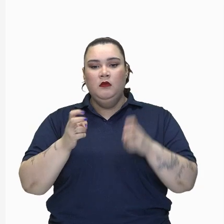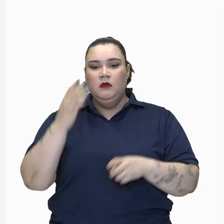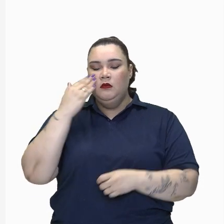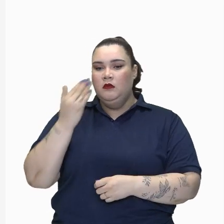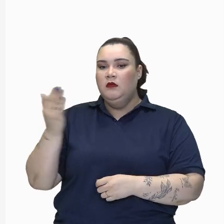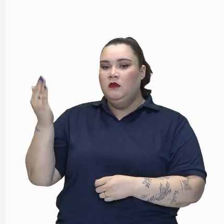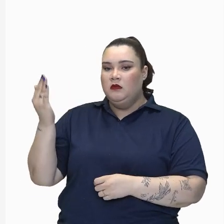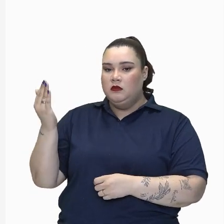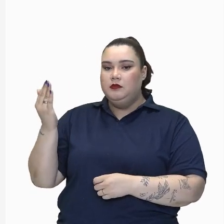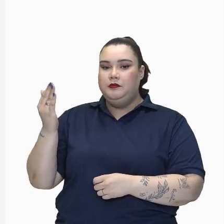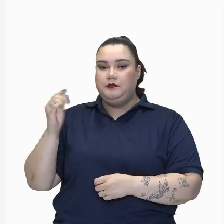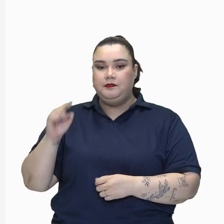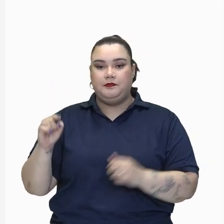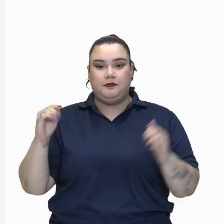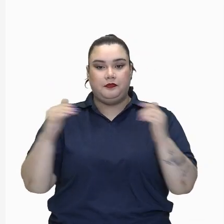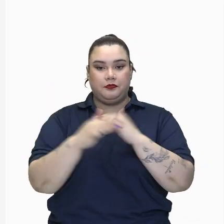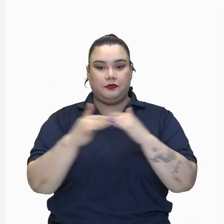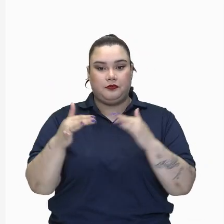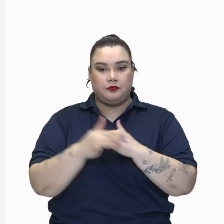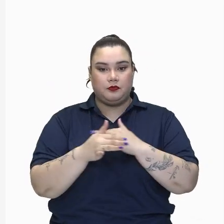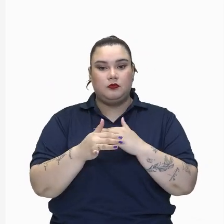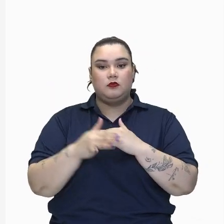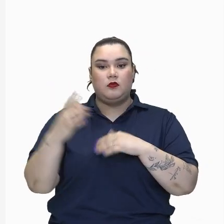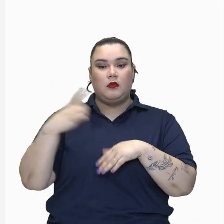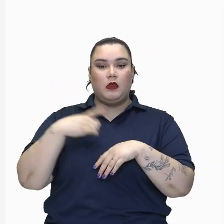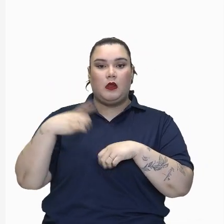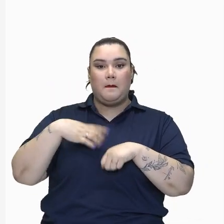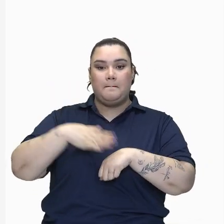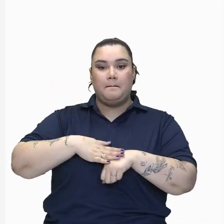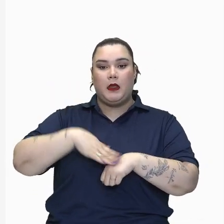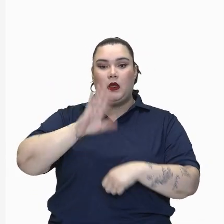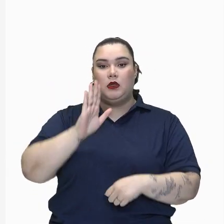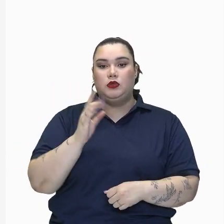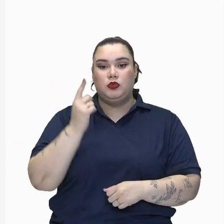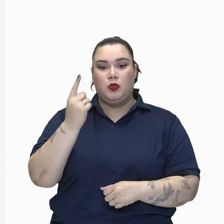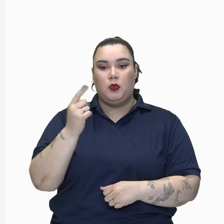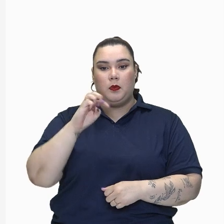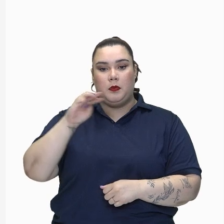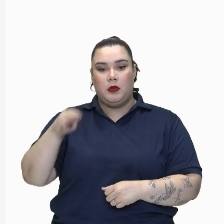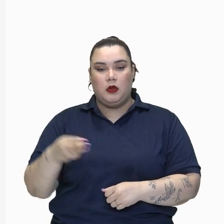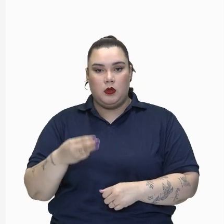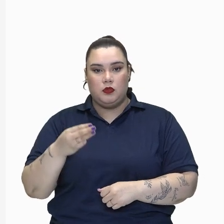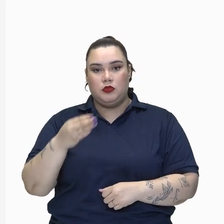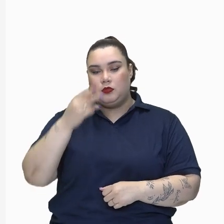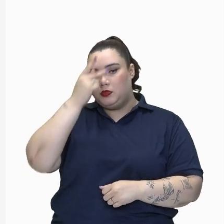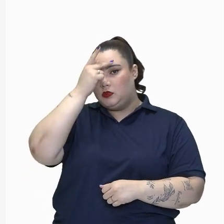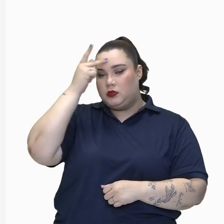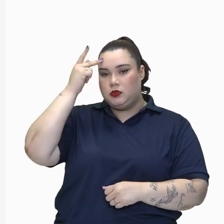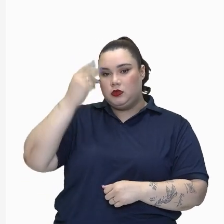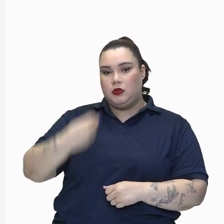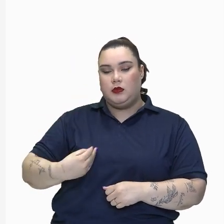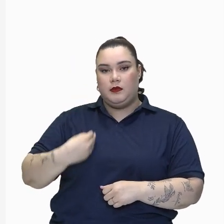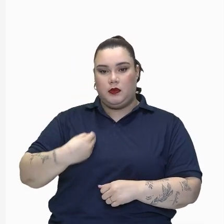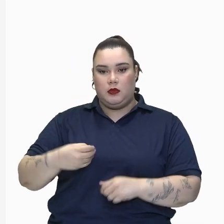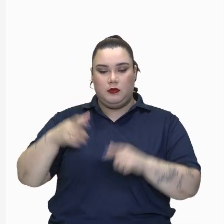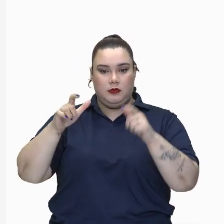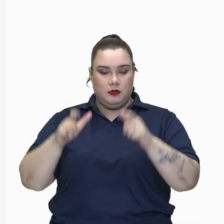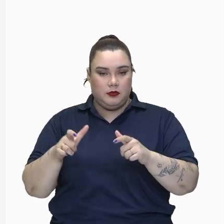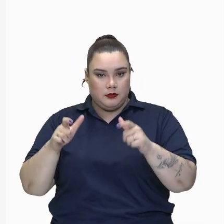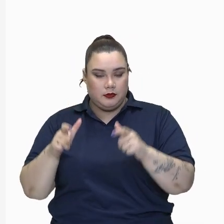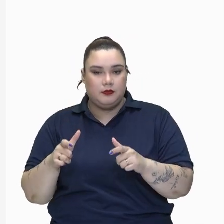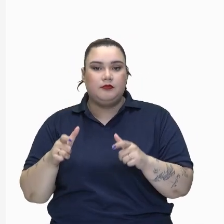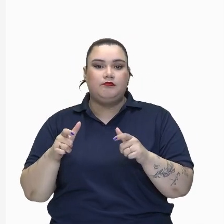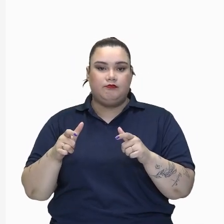as metrópoles, elas são as cidades ali que têm uma concentração demográfica, né,